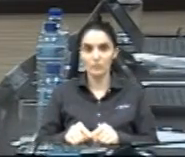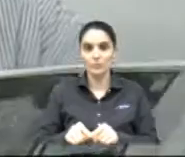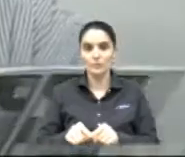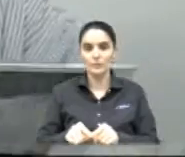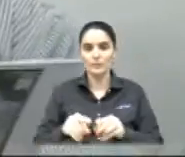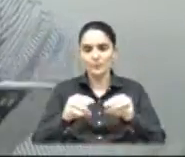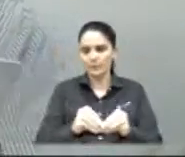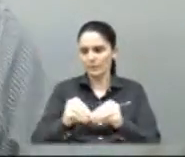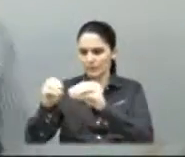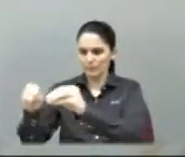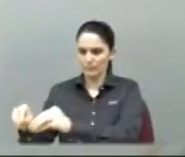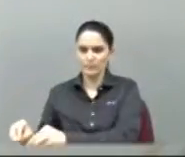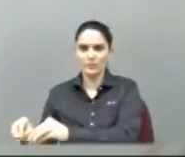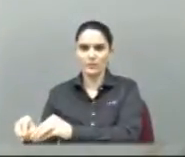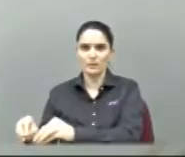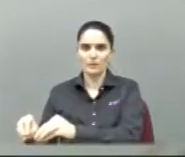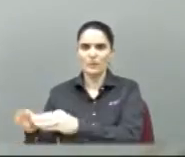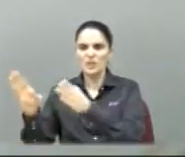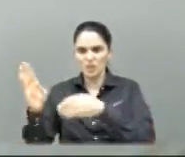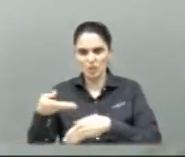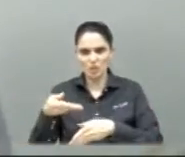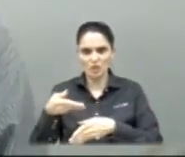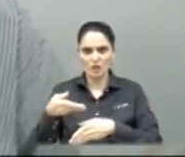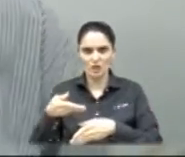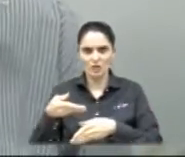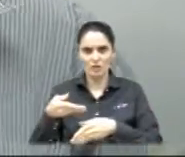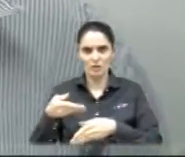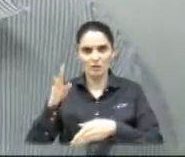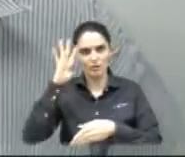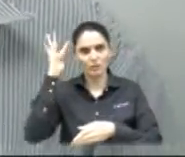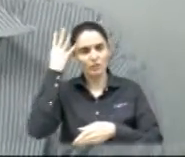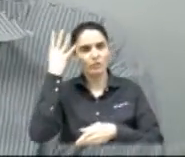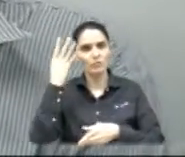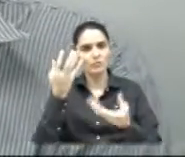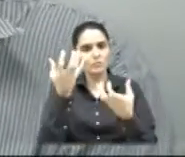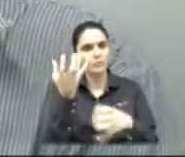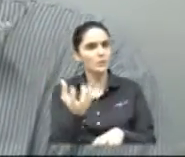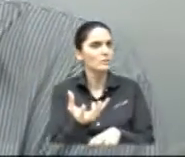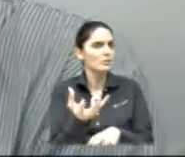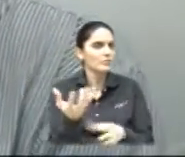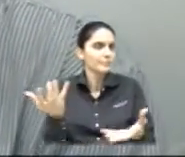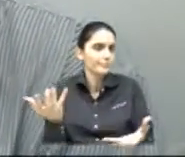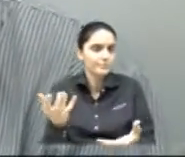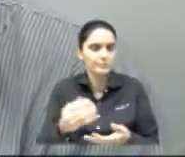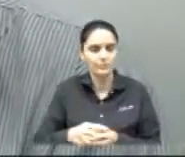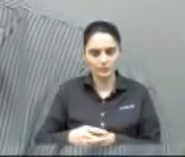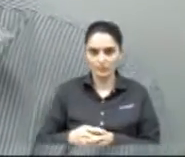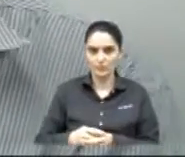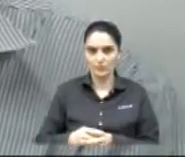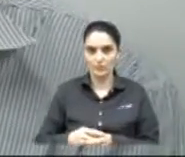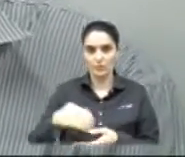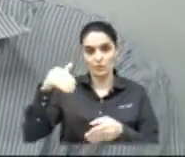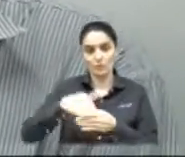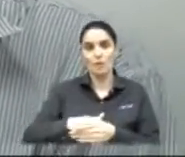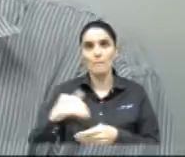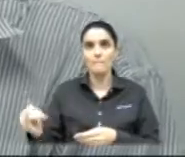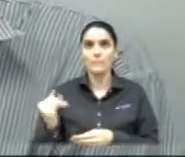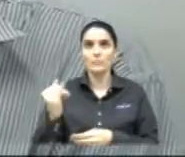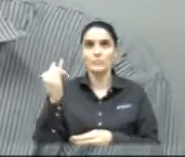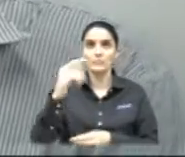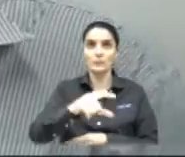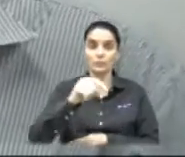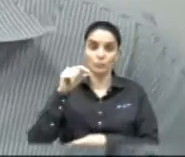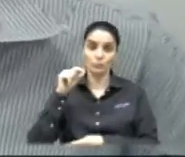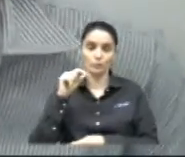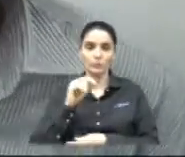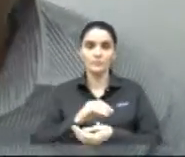que ele já foi tratar lá em Brasília. Então, realmente, o plebiscito é uma coisa importantíssima para a população decidir a